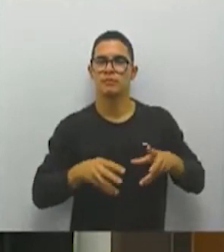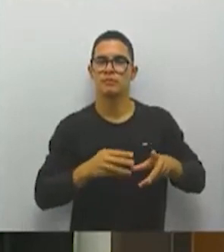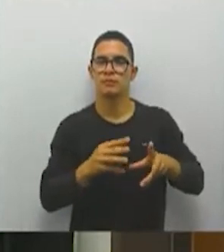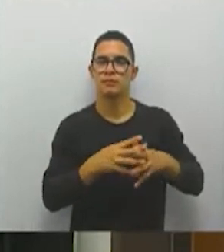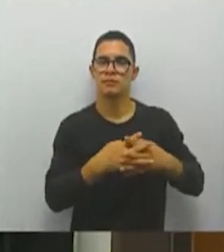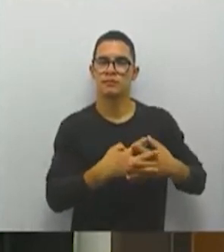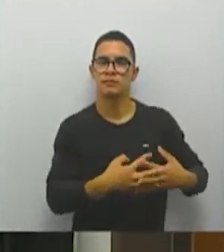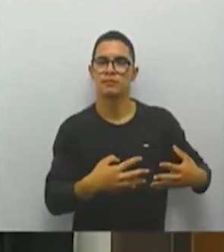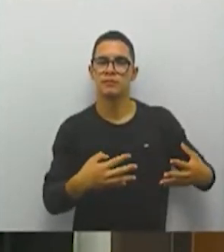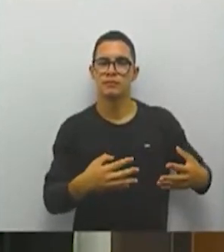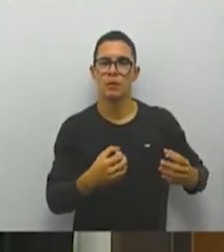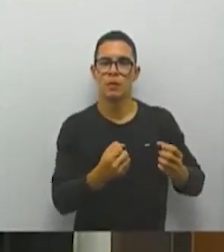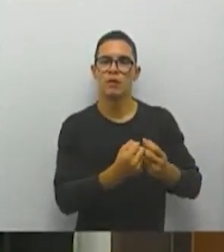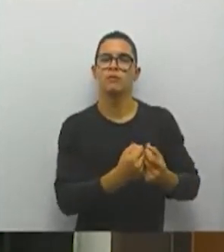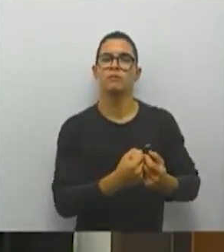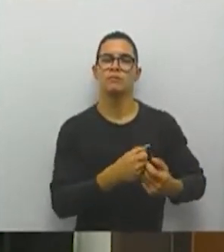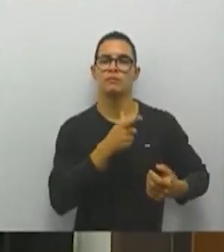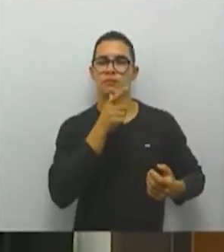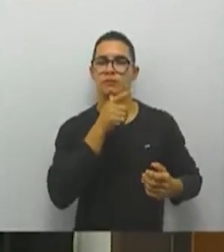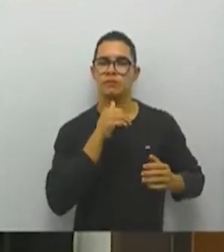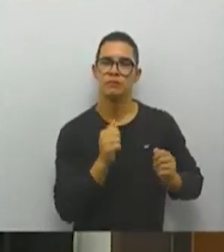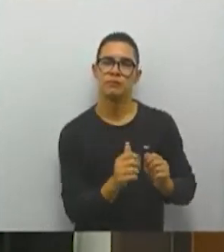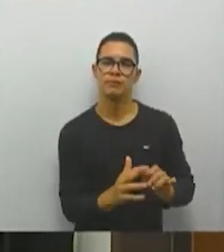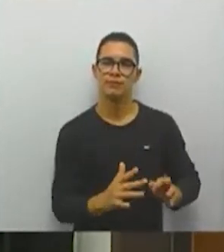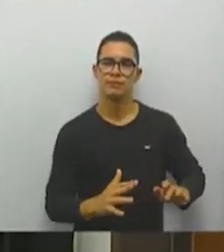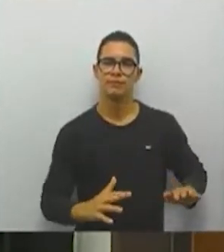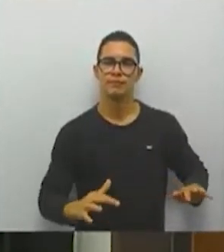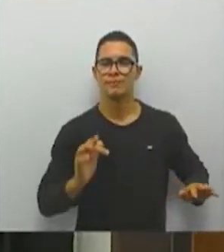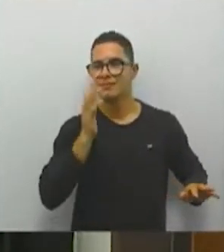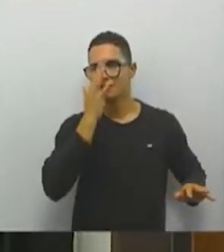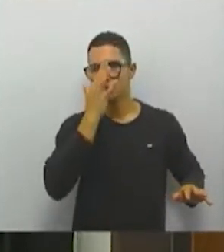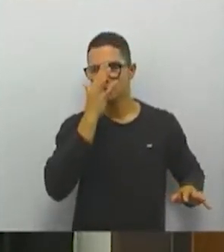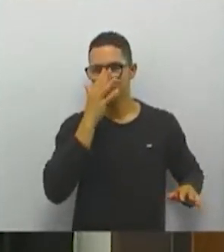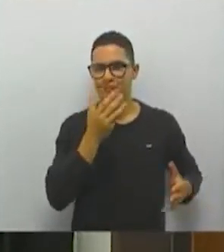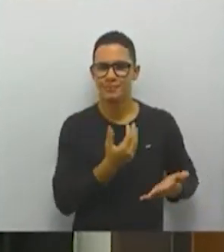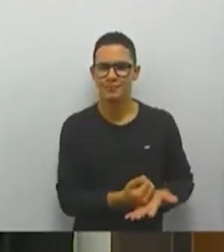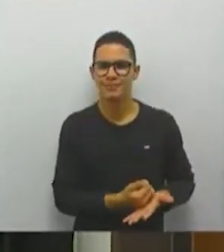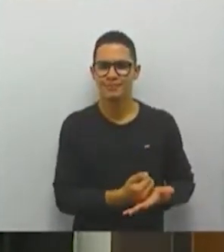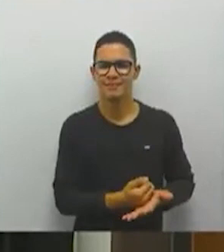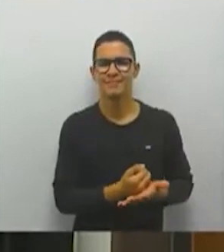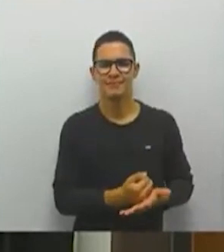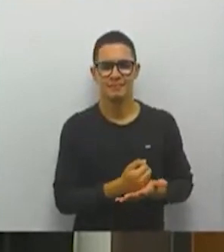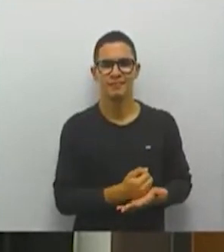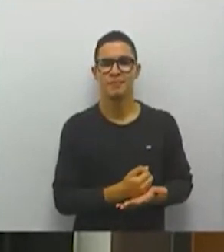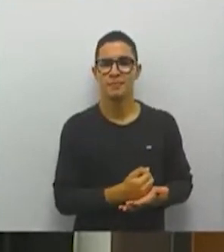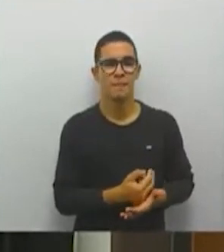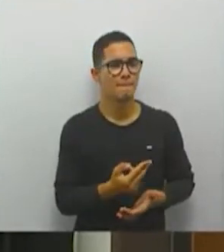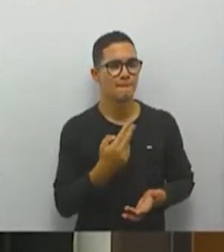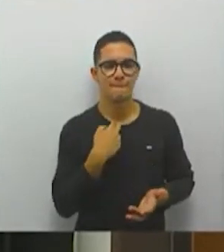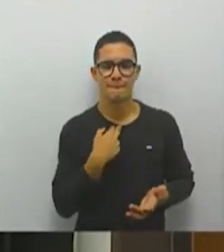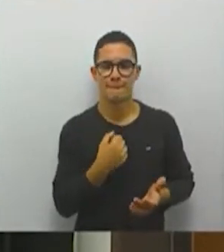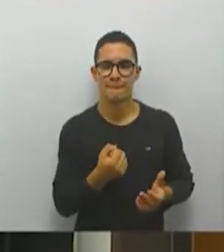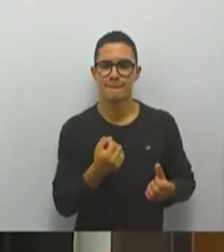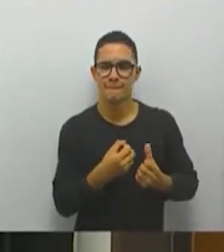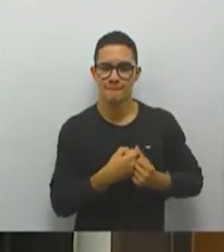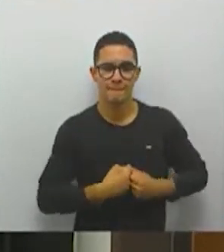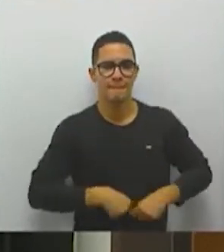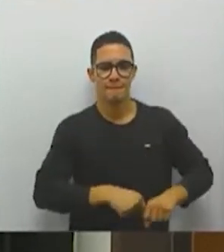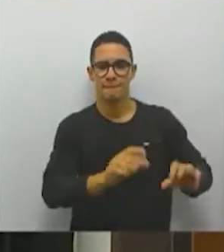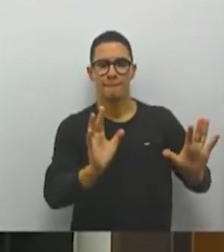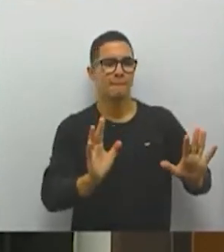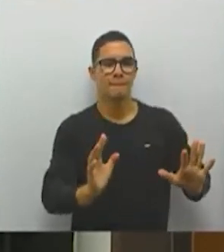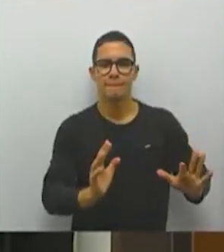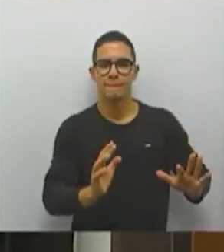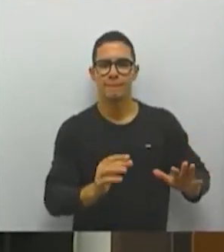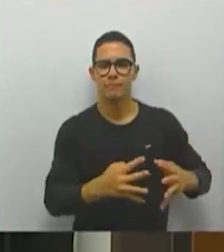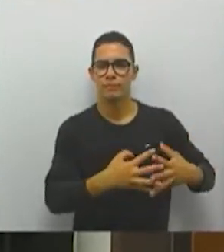depois de molhada aquelas redes pesam mais de uma tonelada não pode ficar ali ali não é lugar para